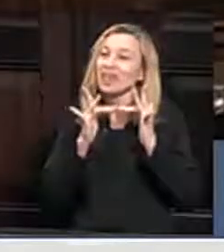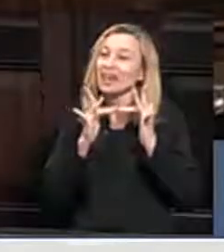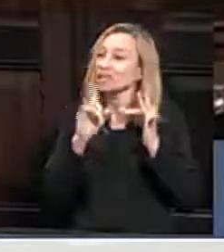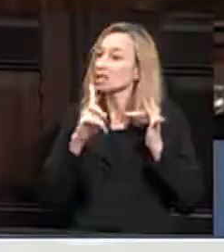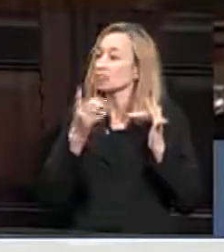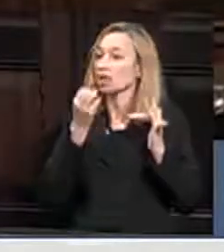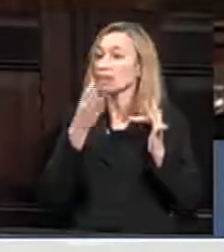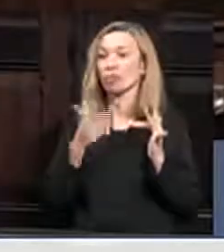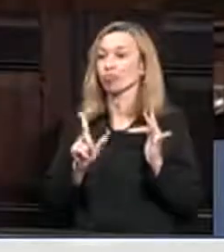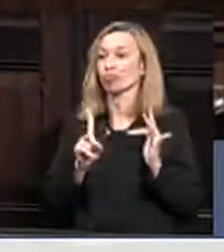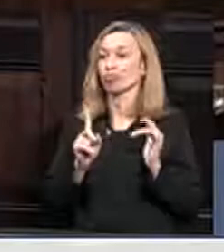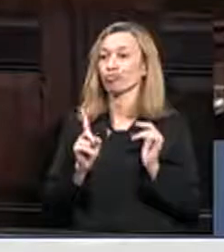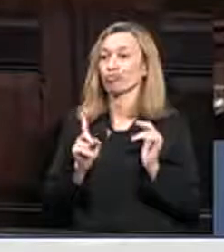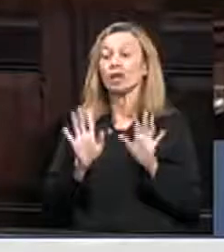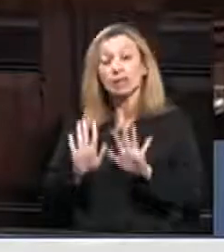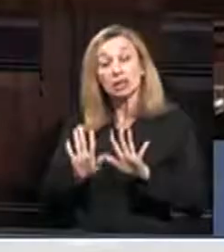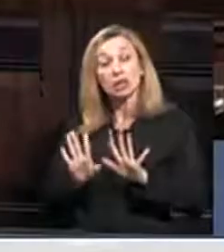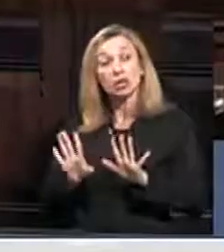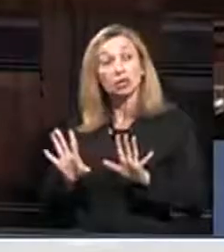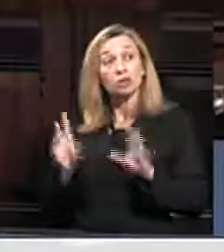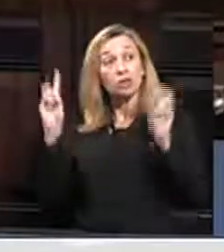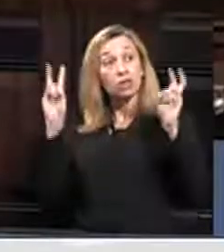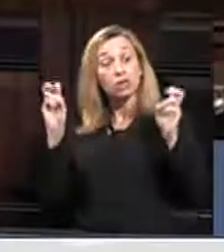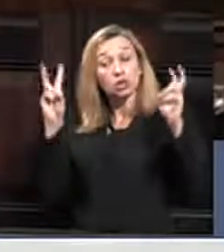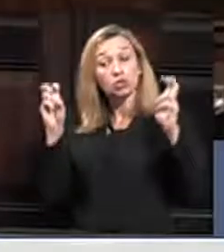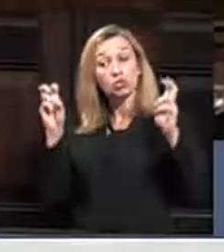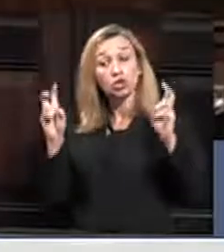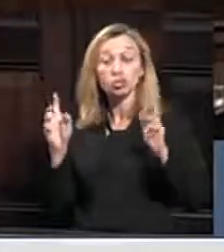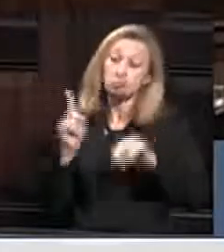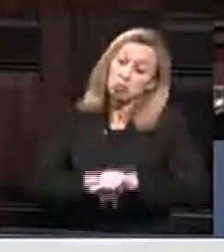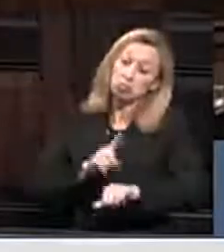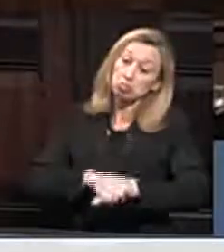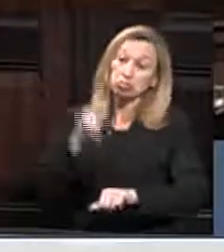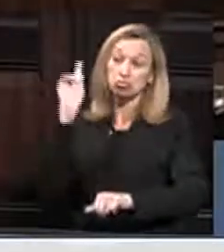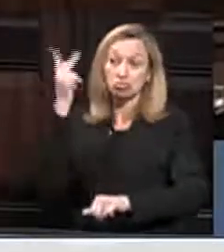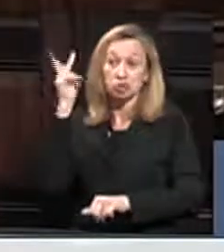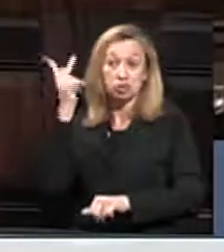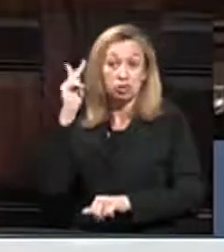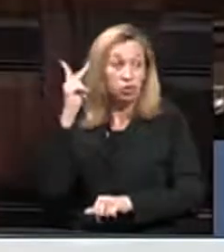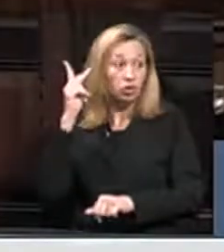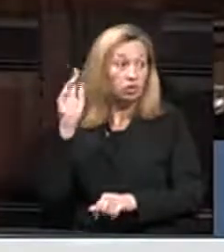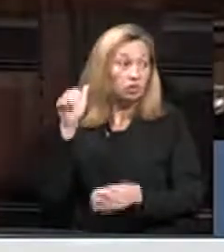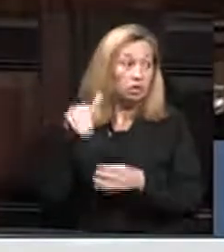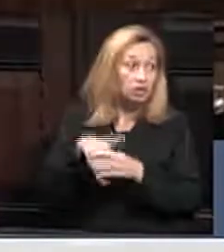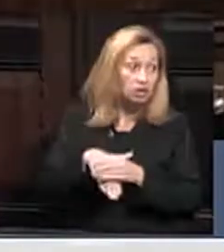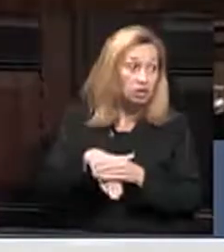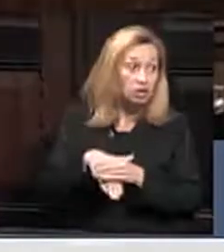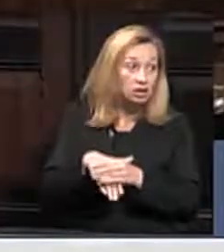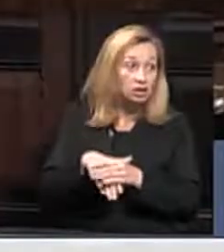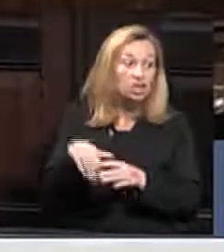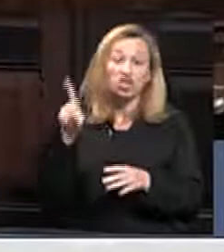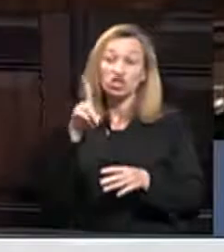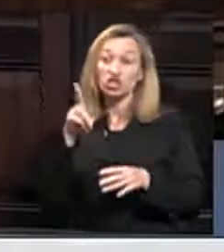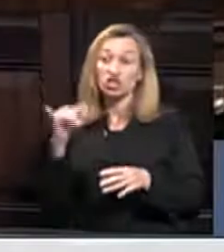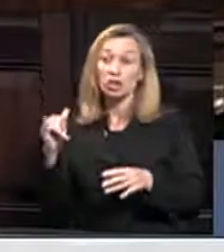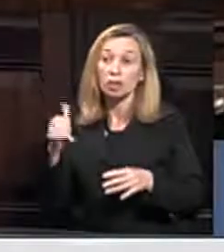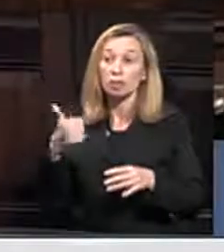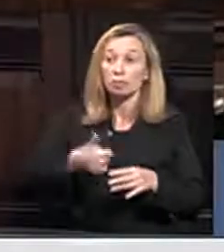dentro desse critério, nesse momento histórico, até porque a eleição é 1º de